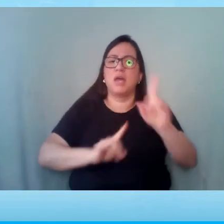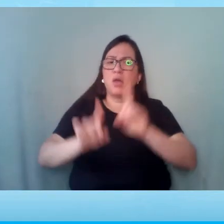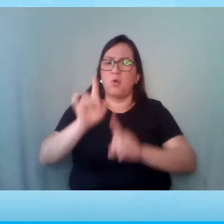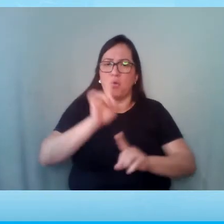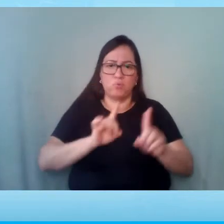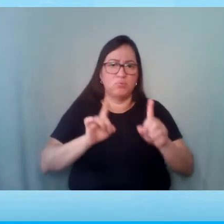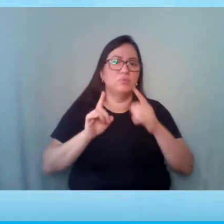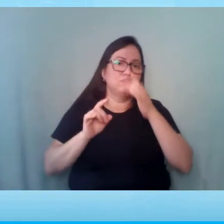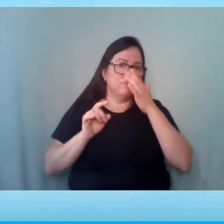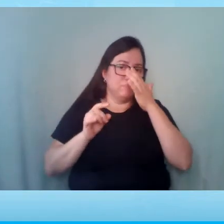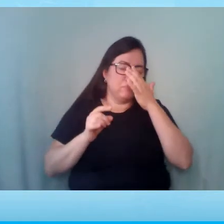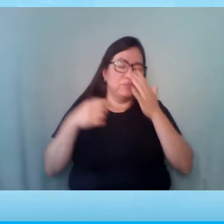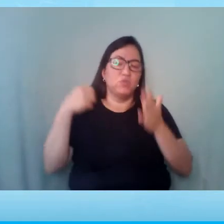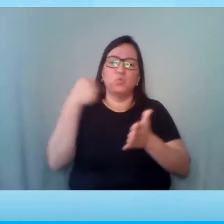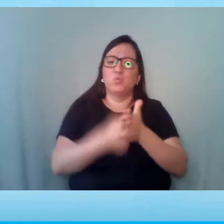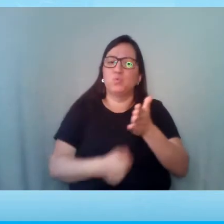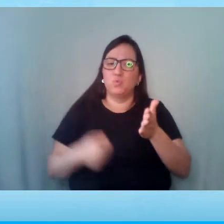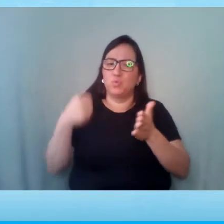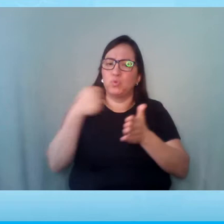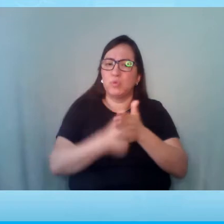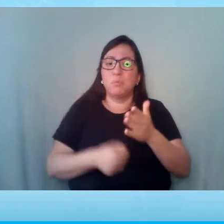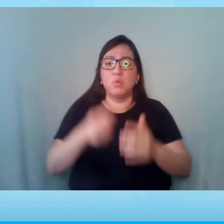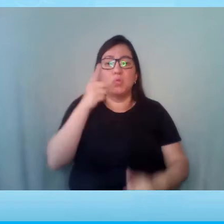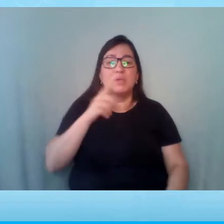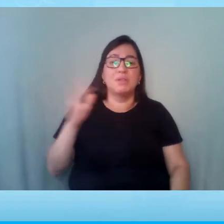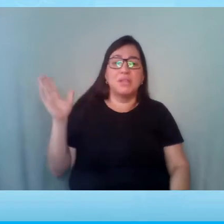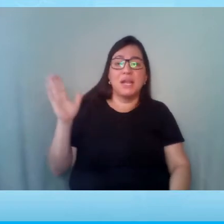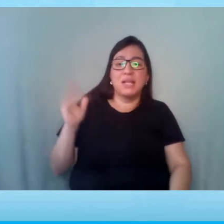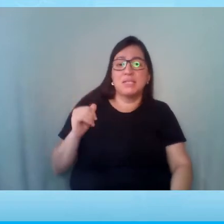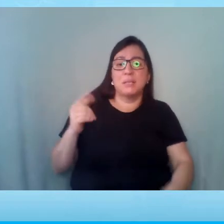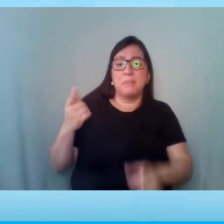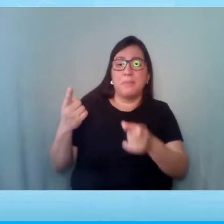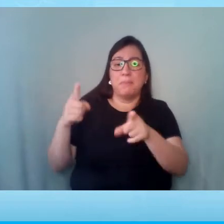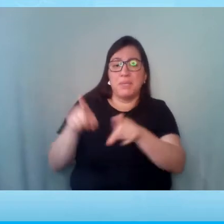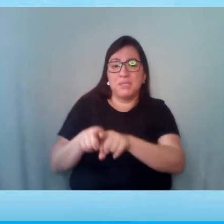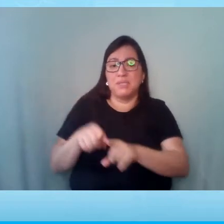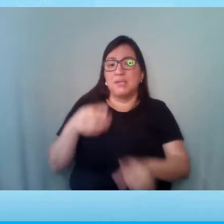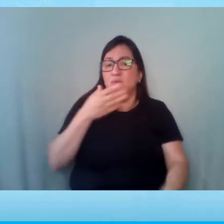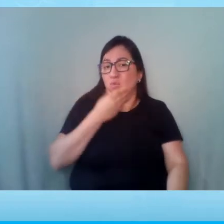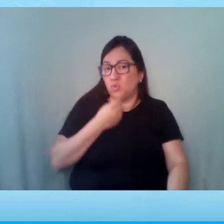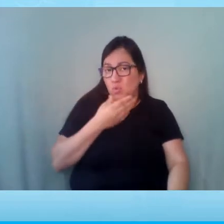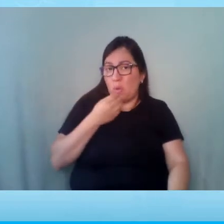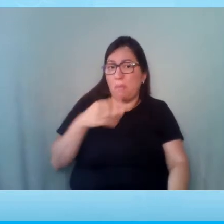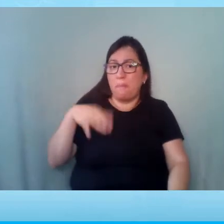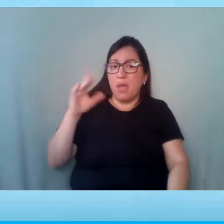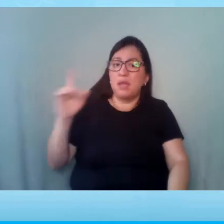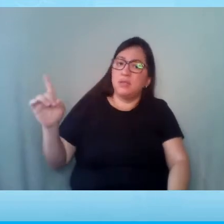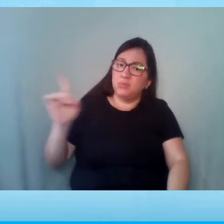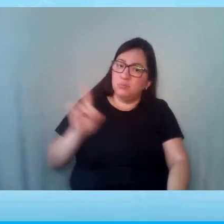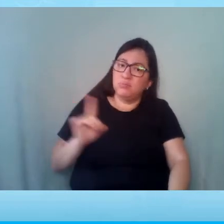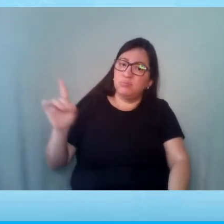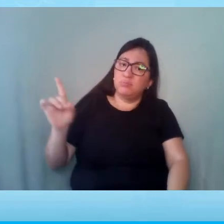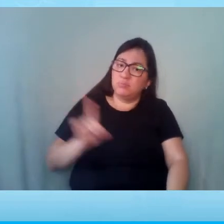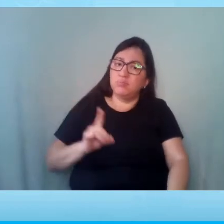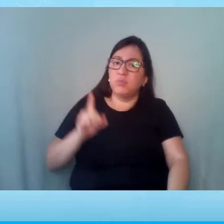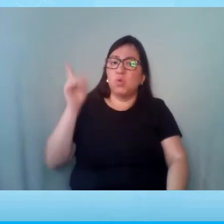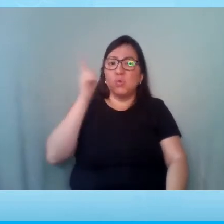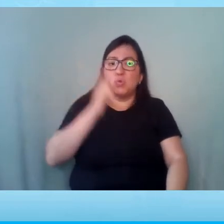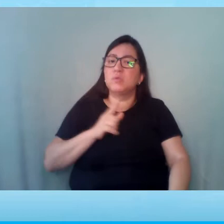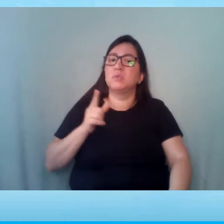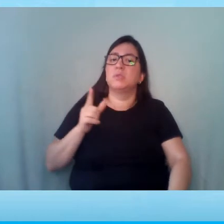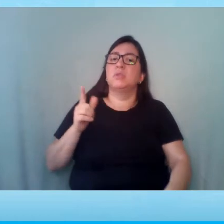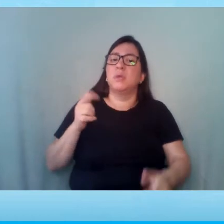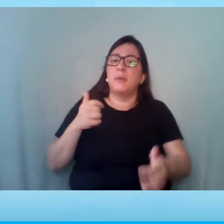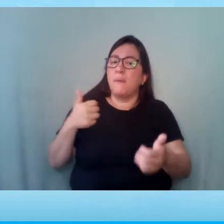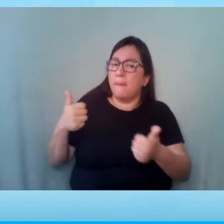para tentar trazer esses homens, abrindo o serviço em outros horários, né? Então, se alguém quiser compartilhar com a gente, vai ser bem